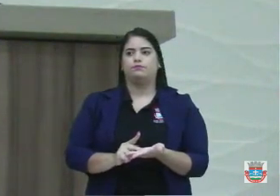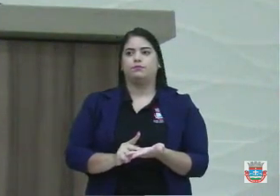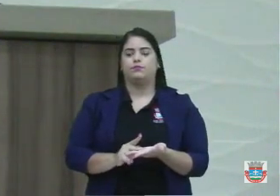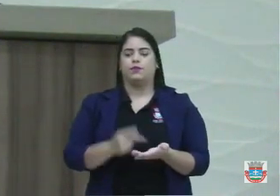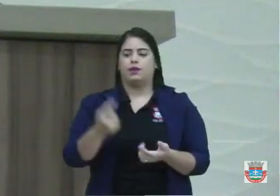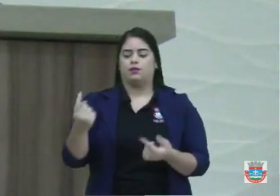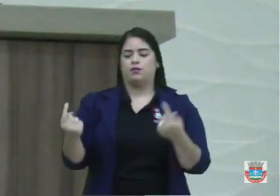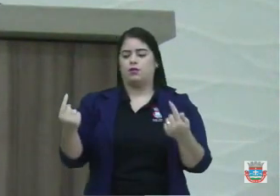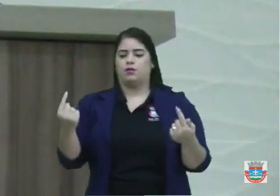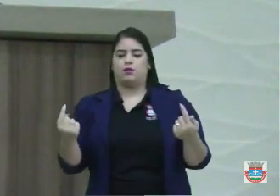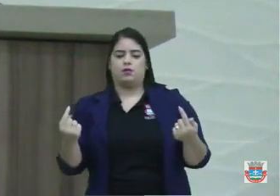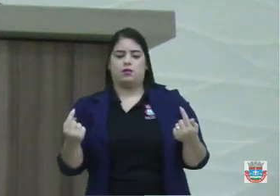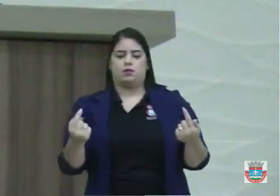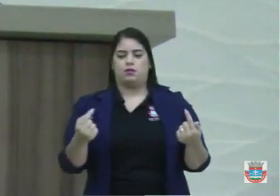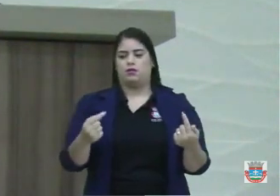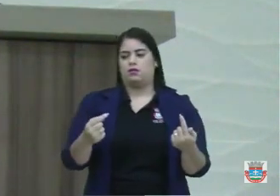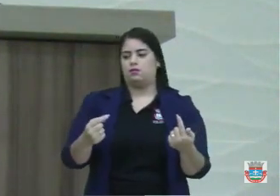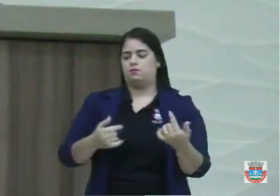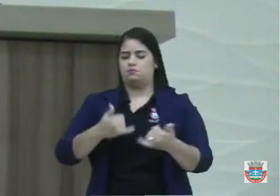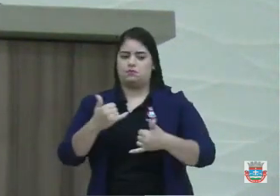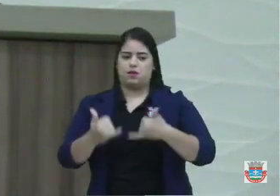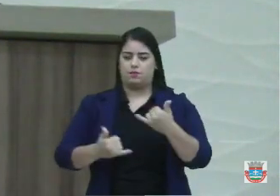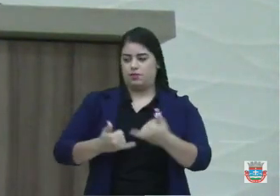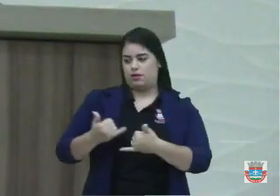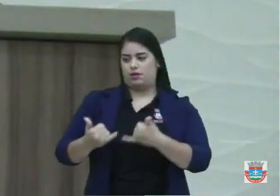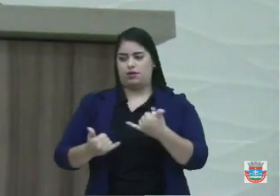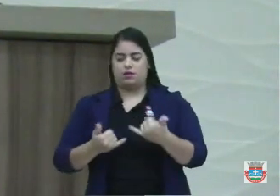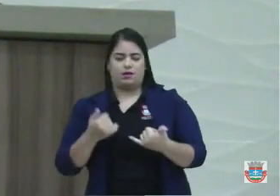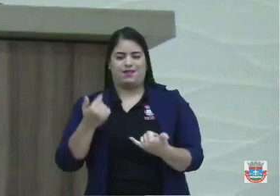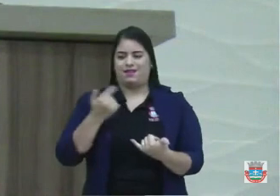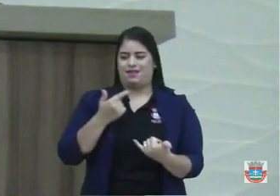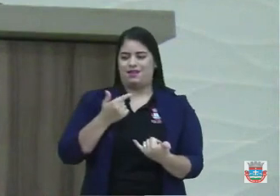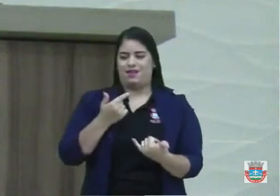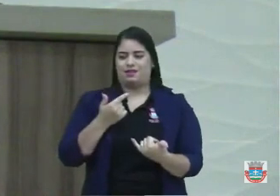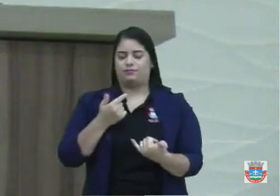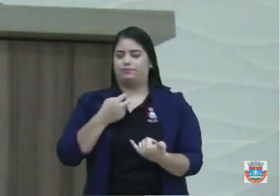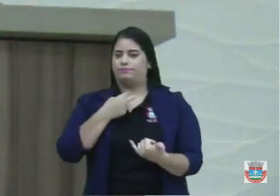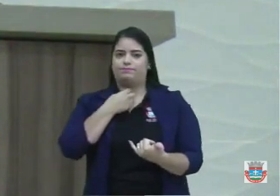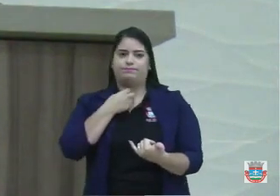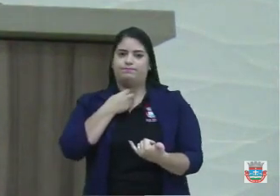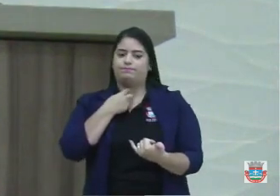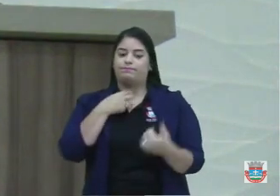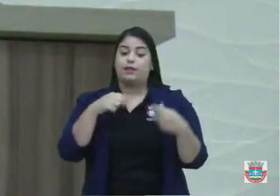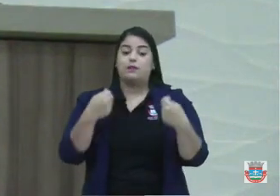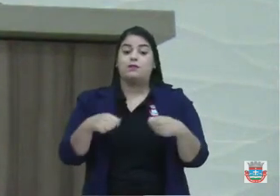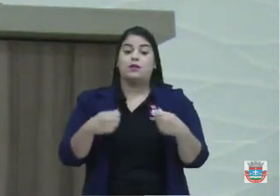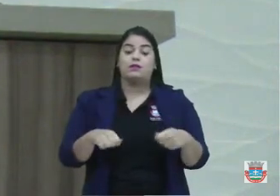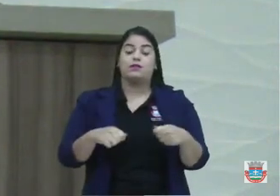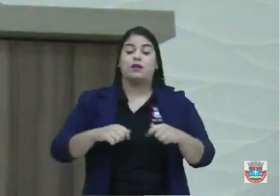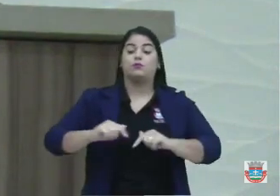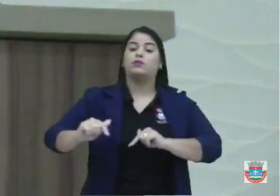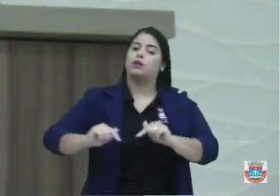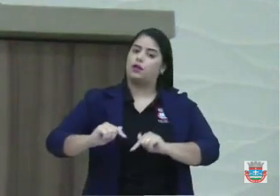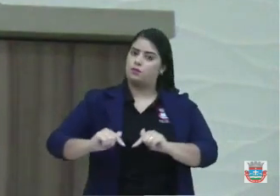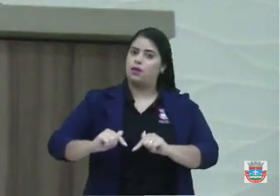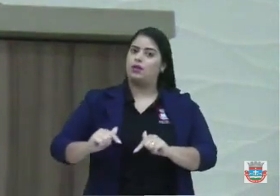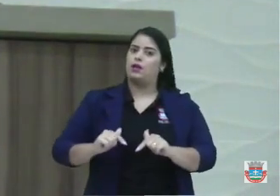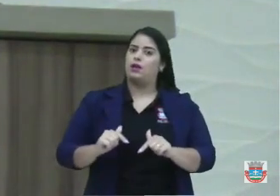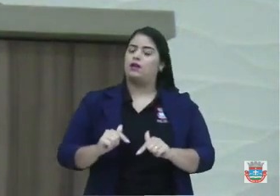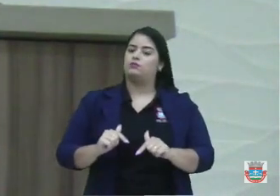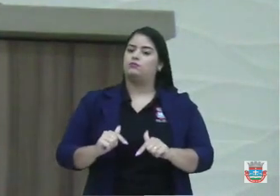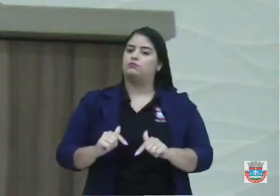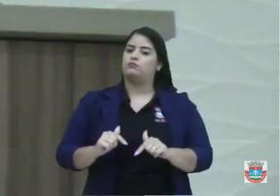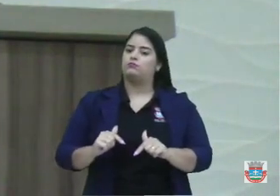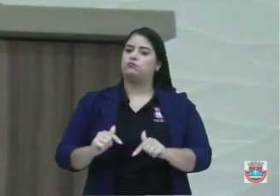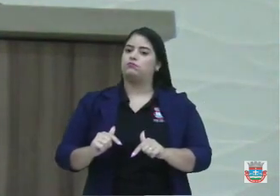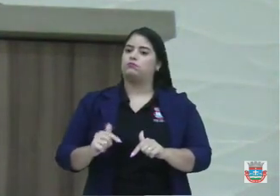estar vereador, não. A gente temos que trabalhar. Porque a população nos acompanha, minha gente. Eles estão